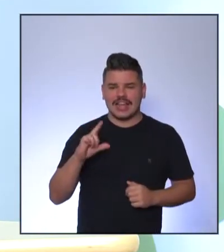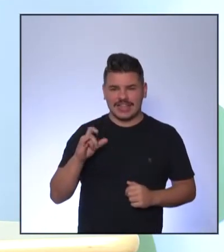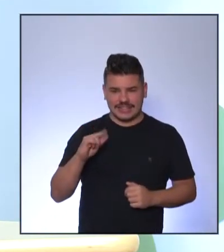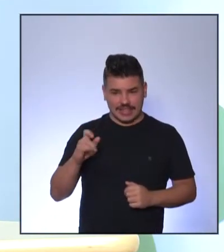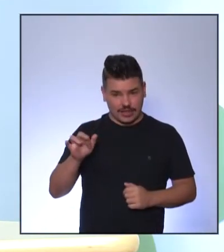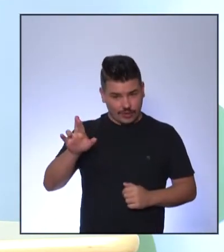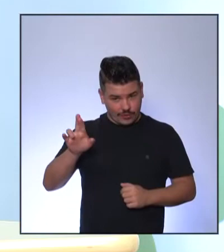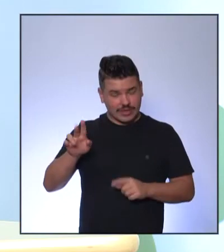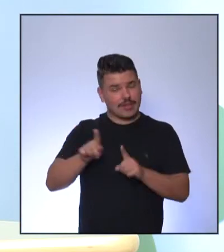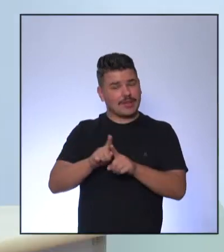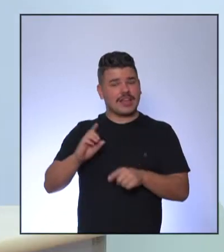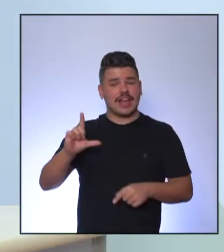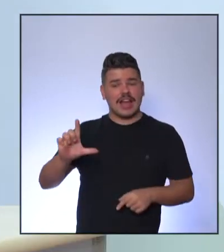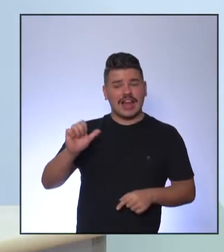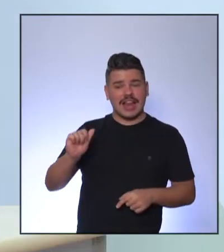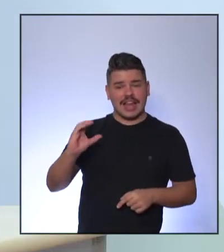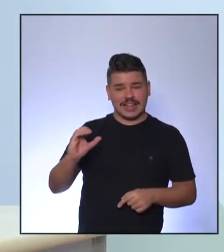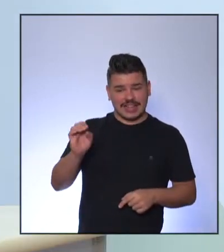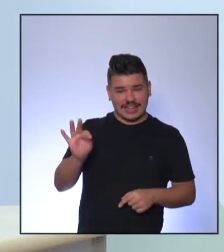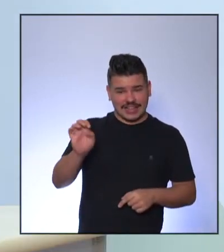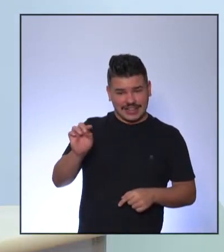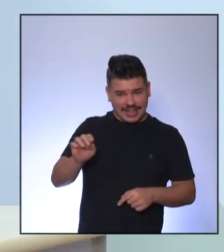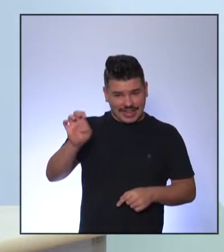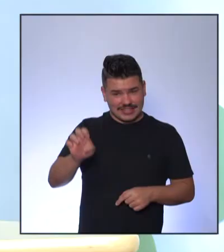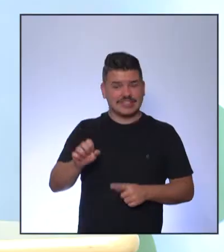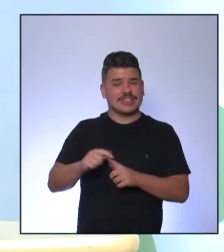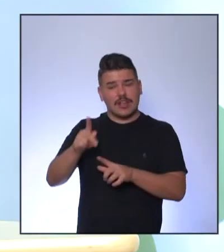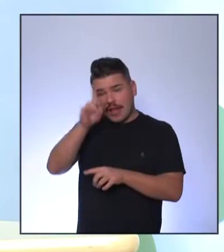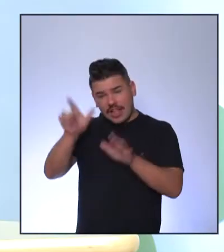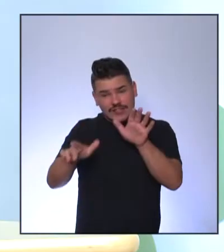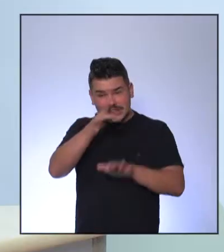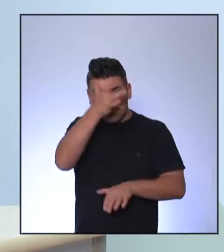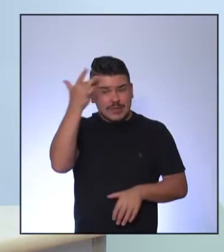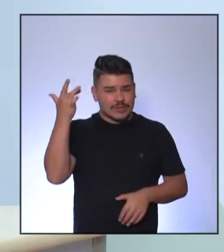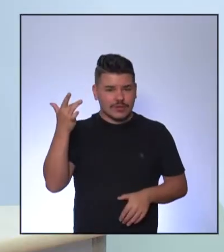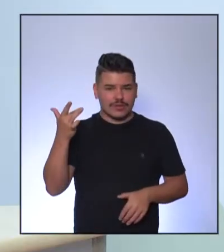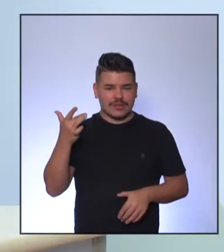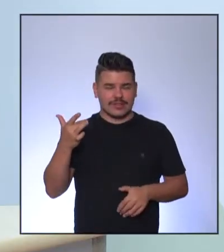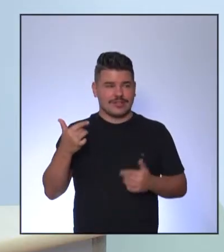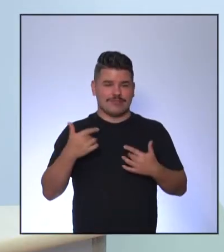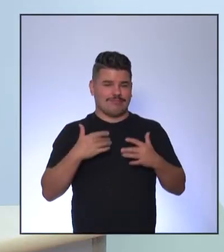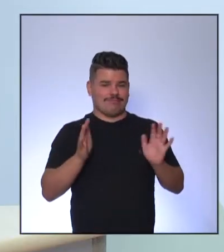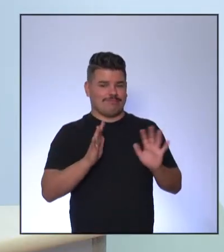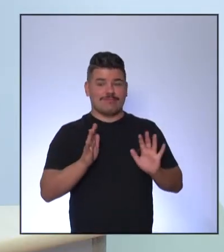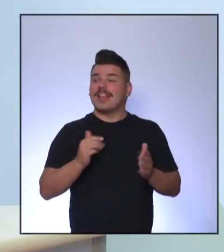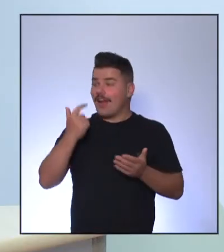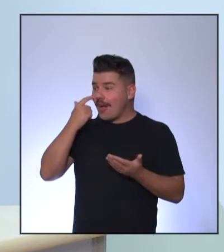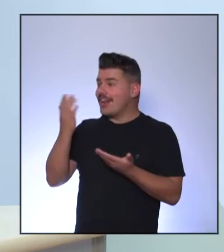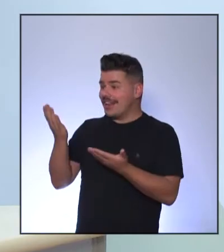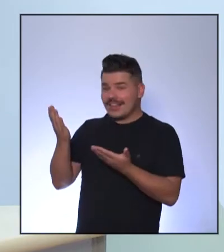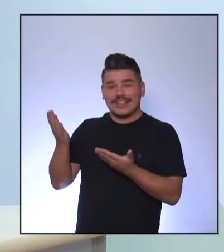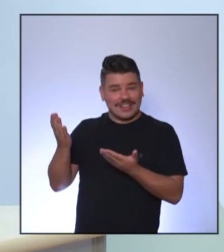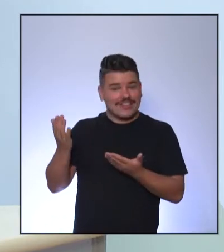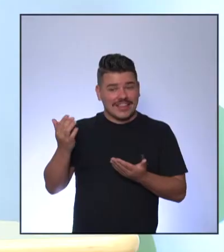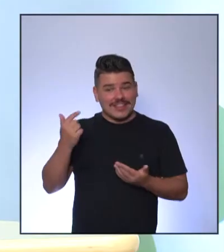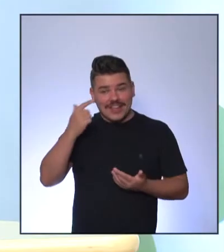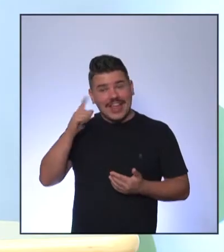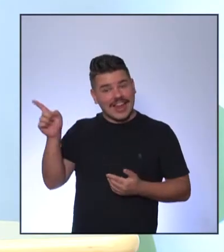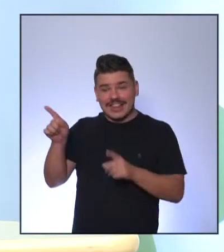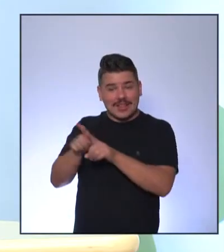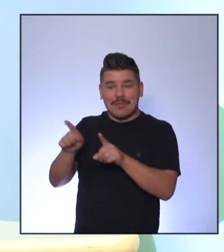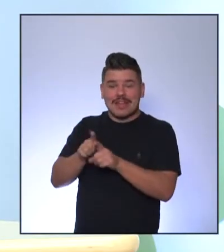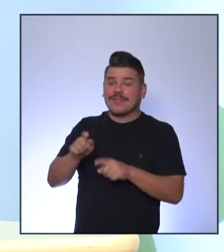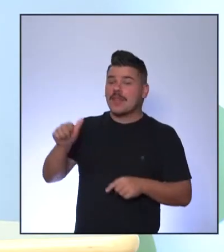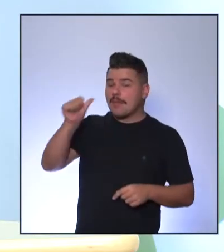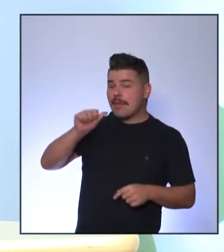Tanto a lactase, né, que quem tem... Eu não produzo. Você não... Ah, então eu ela tenho intolerância à lactose. tem intolerância